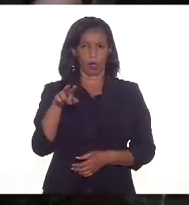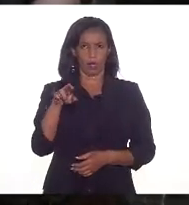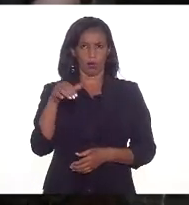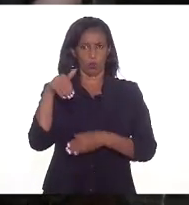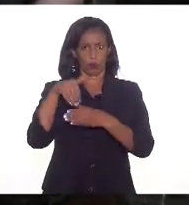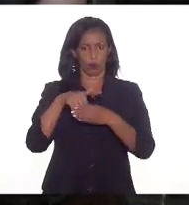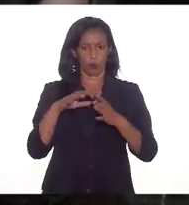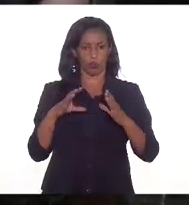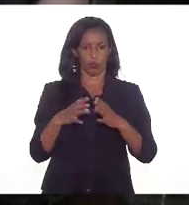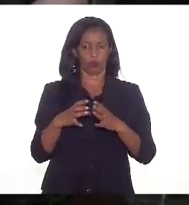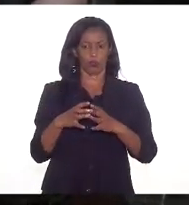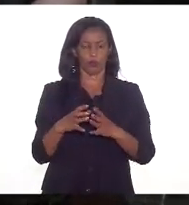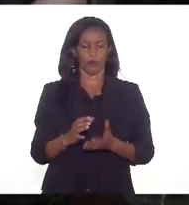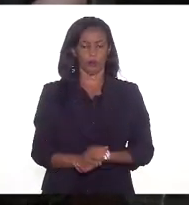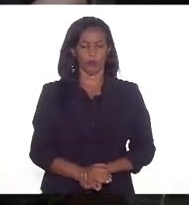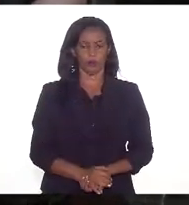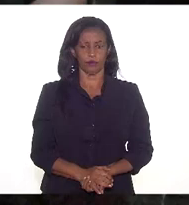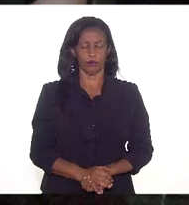grupo.